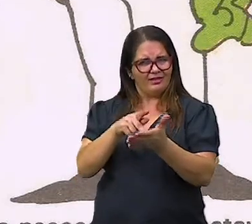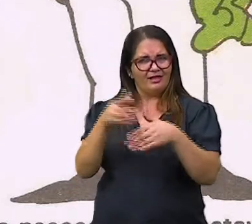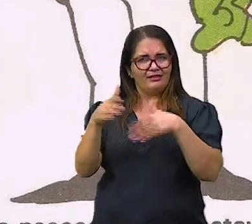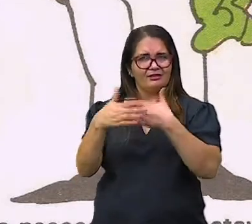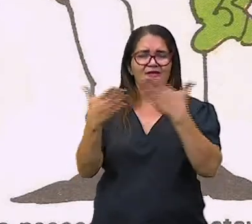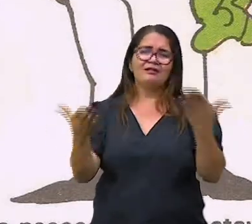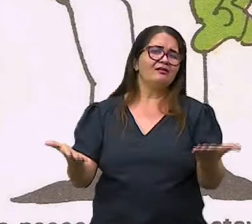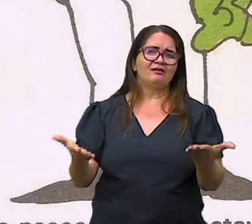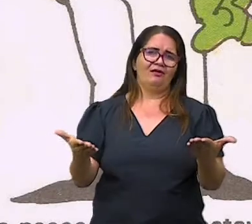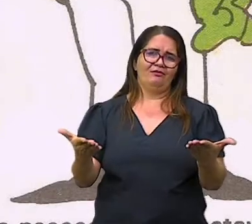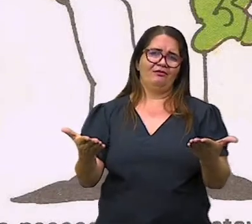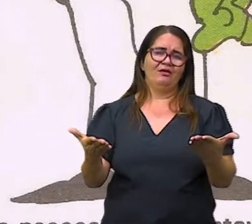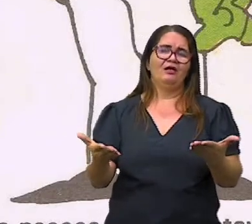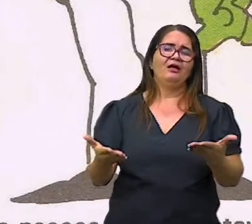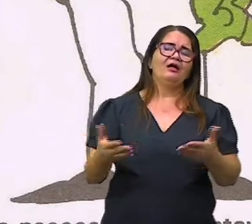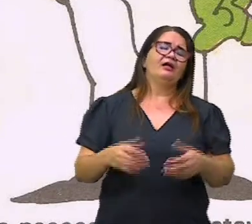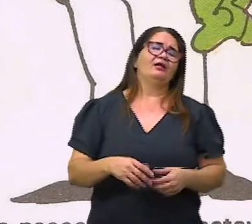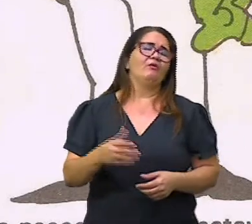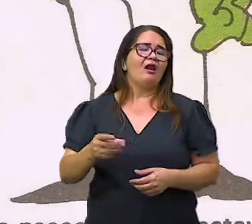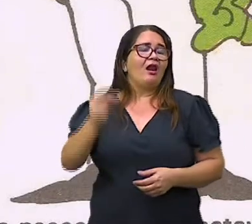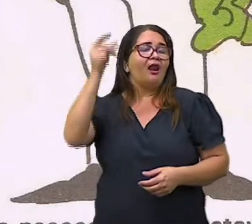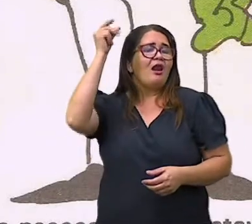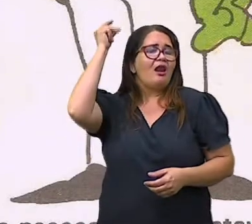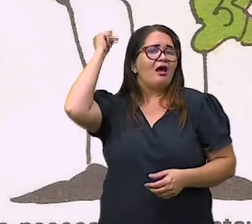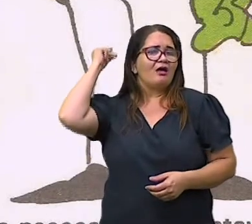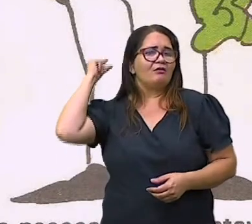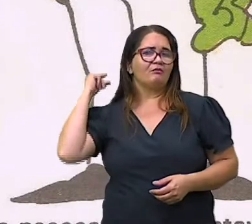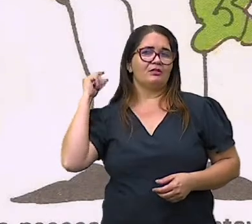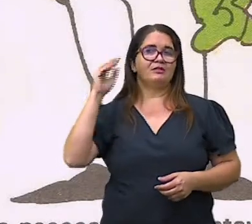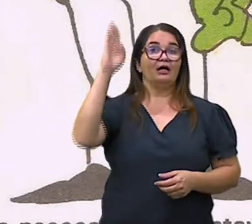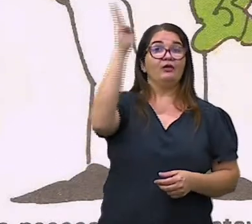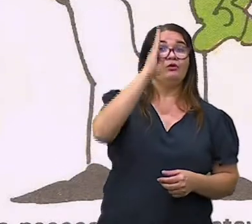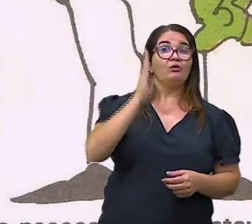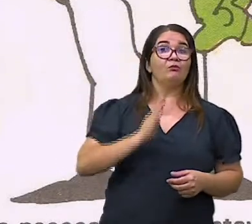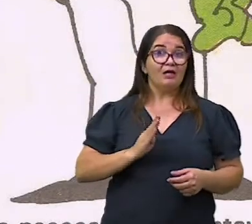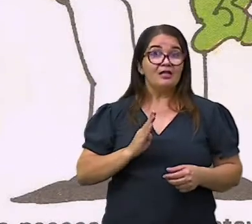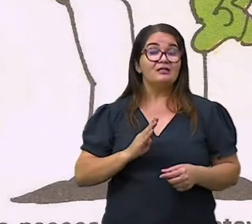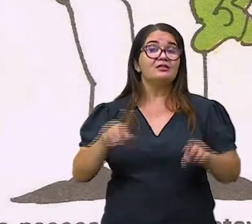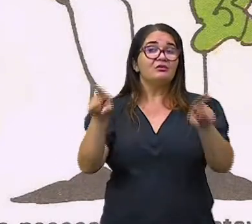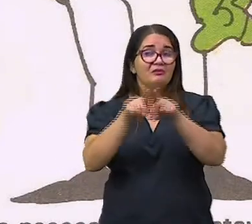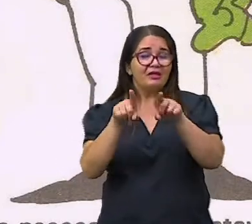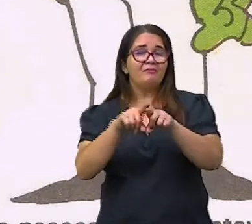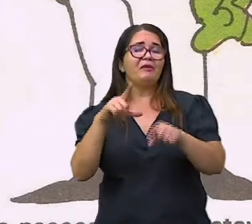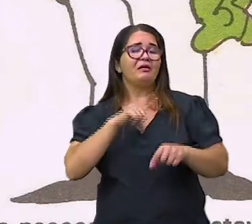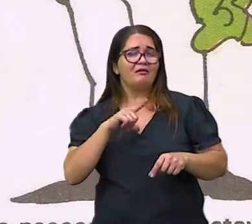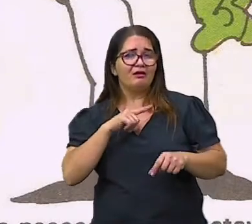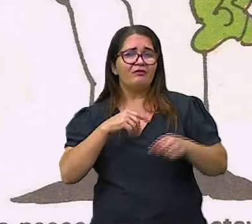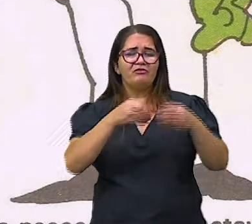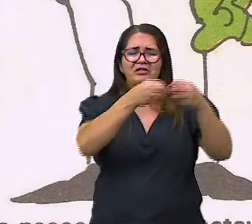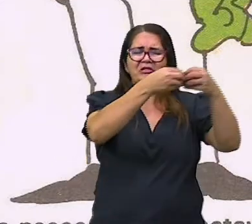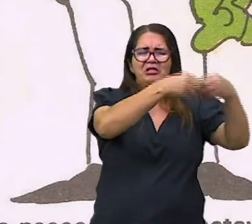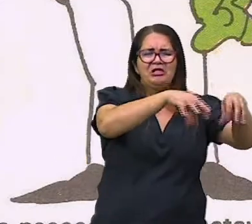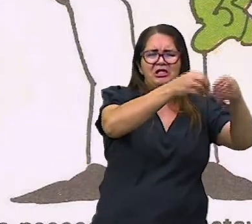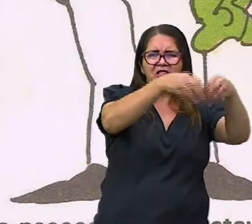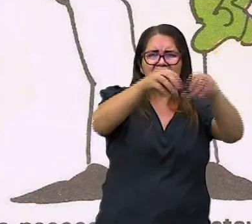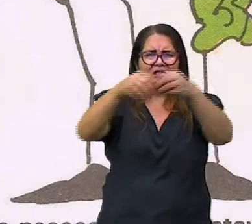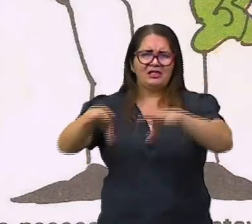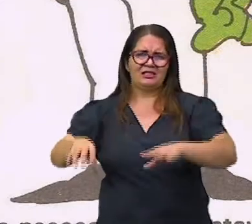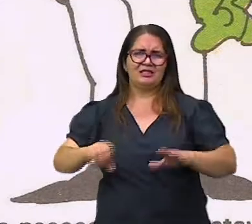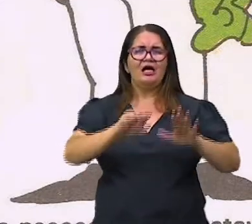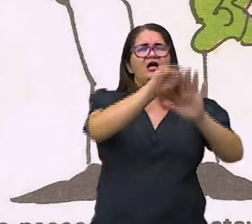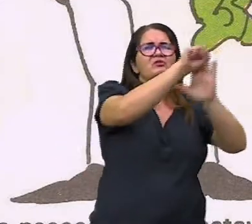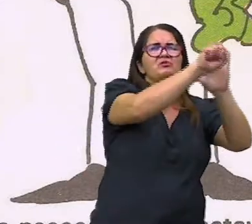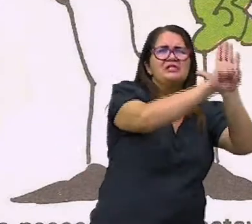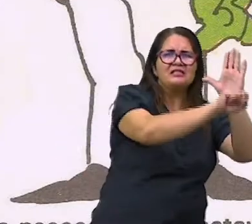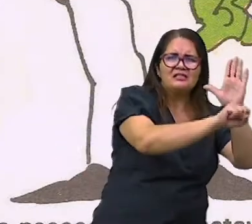vão desenvolver crises de séculos em séculos, né? Termina um século, começa